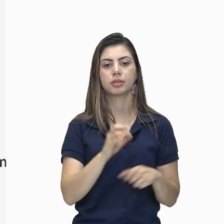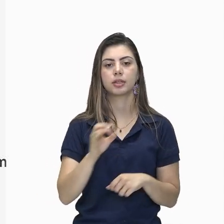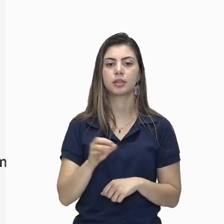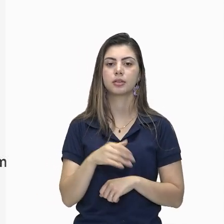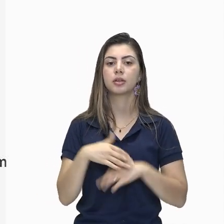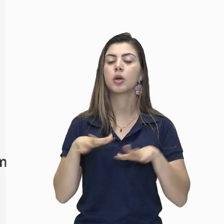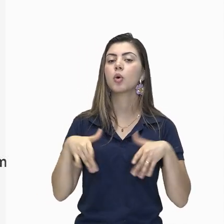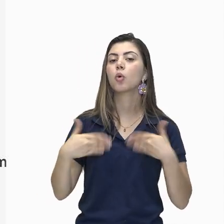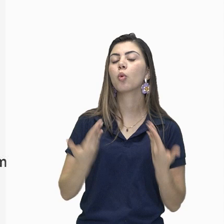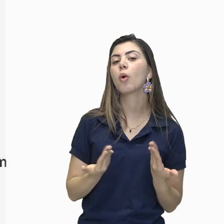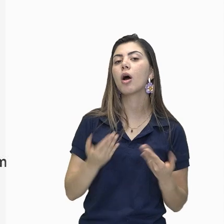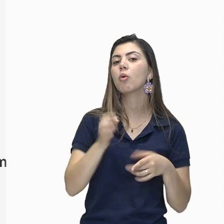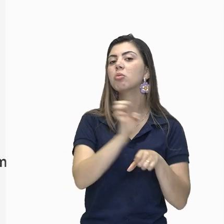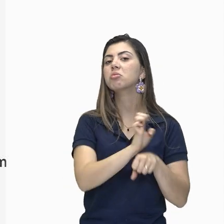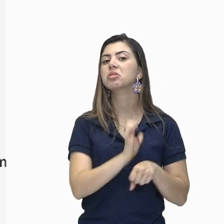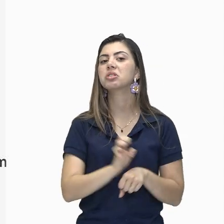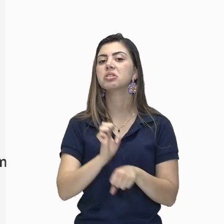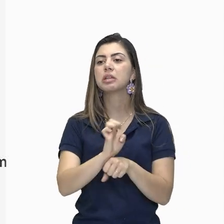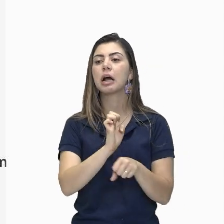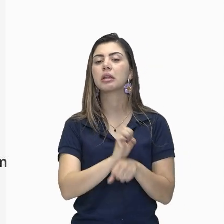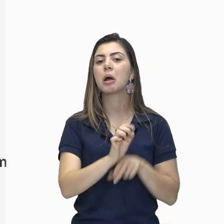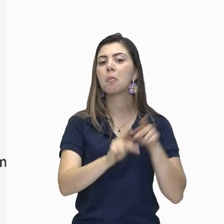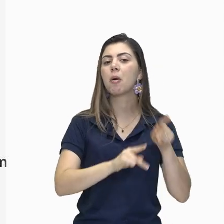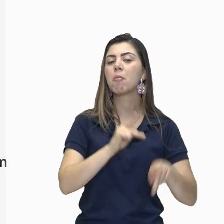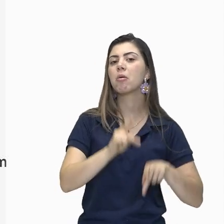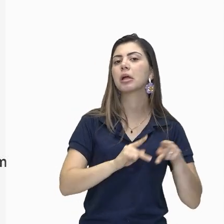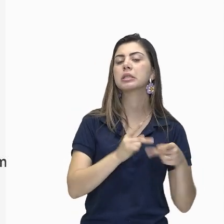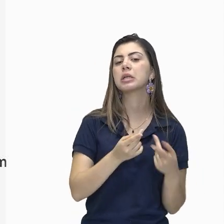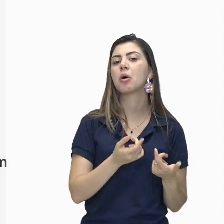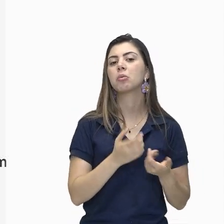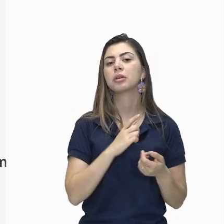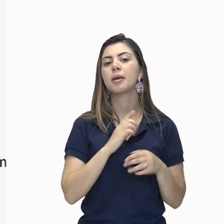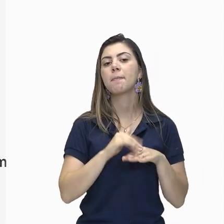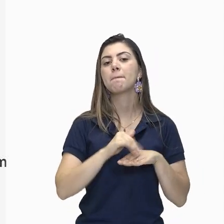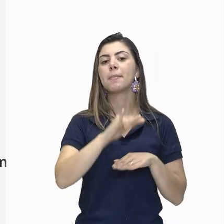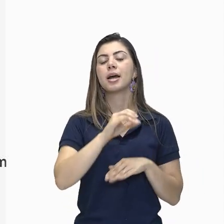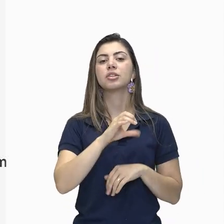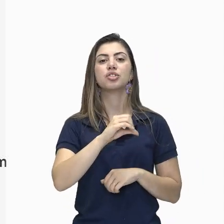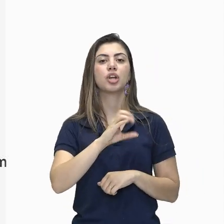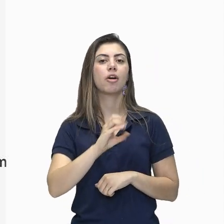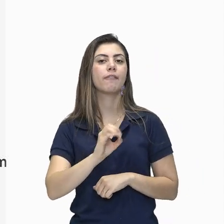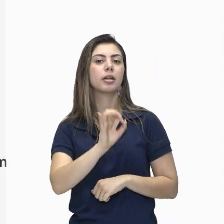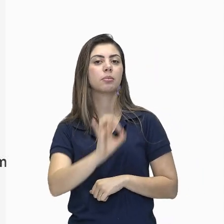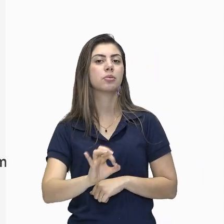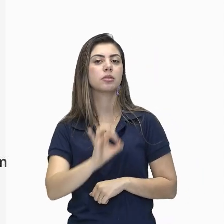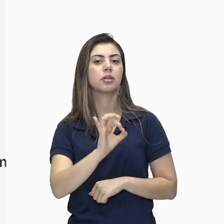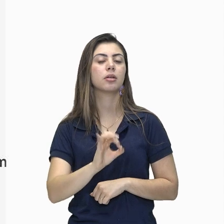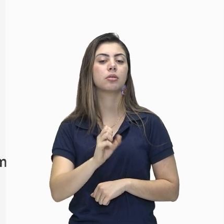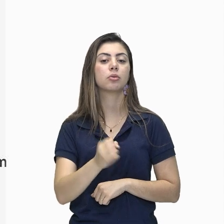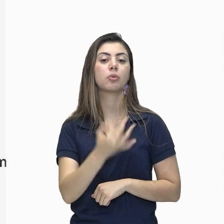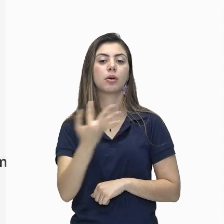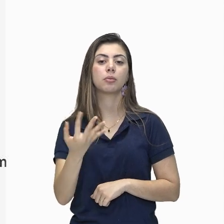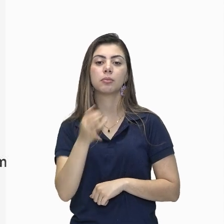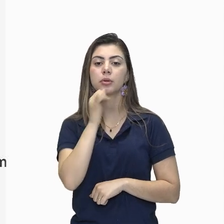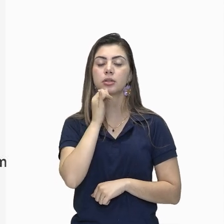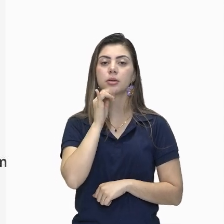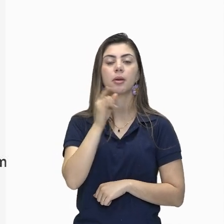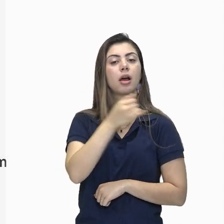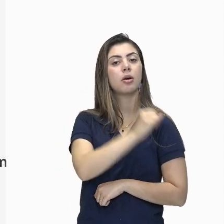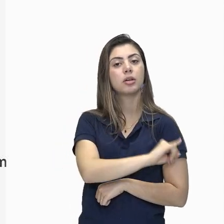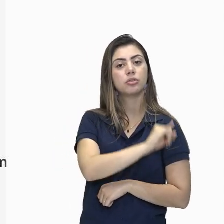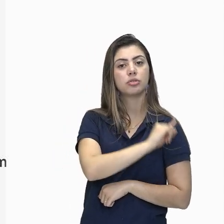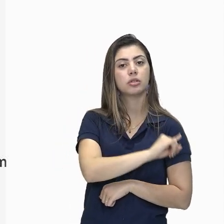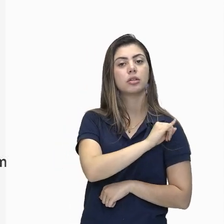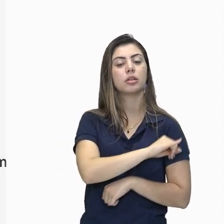temos, quais são esses estados que estão ali acima dos 90%? Nós temos o estado do Rio de